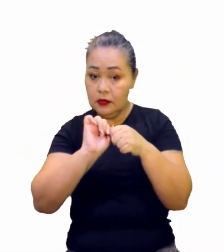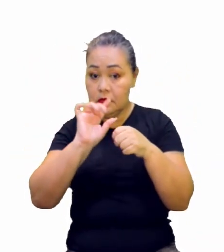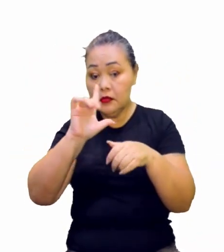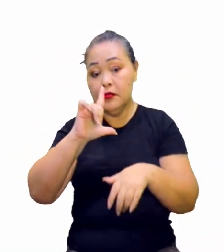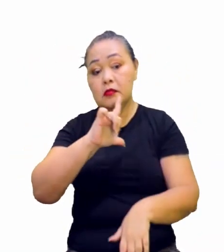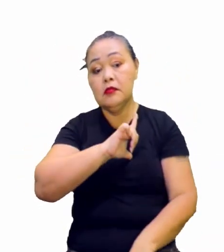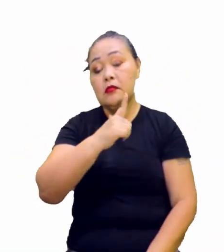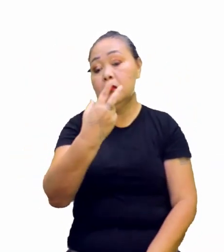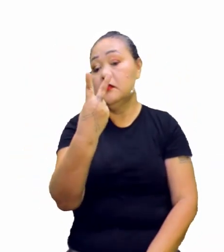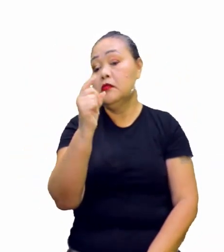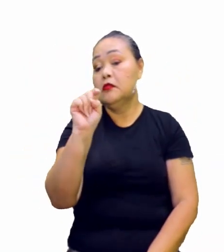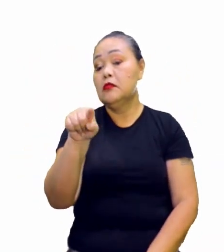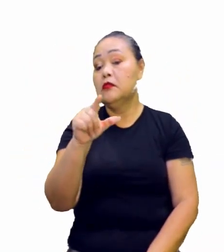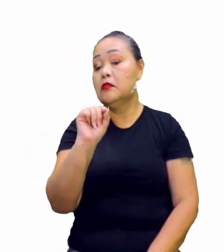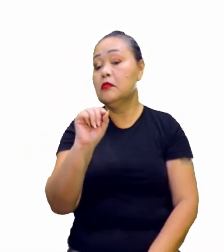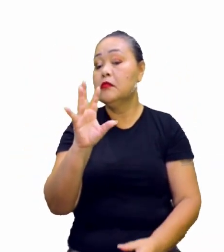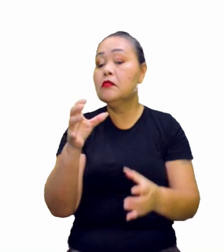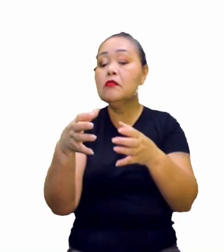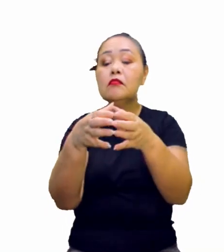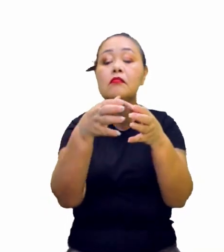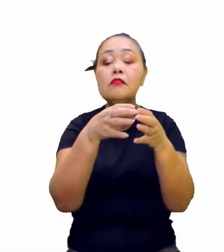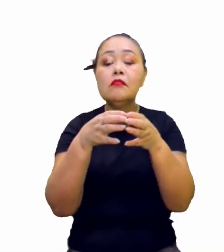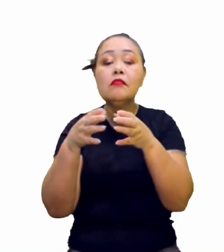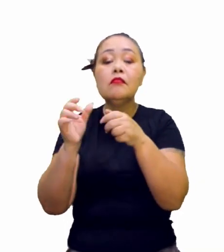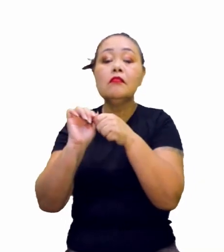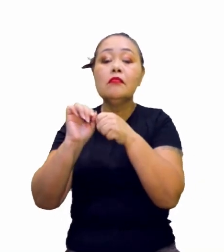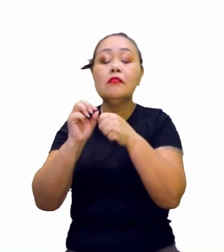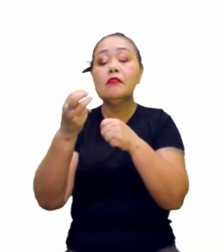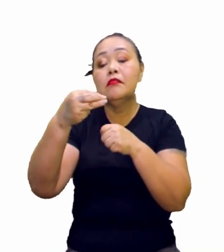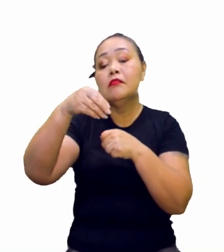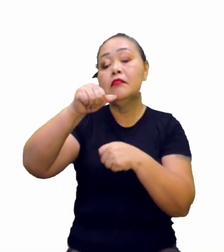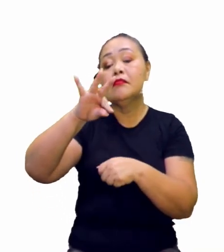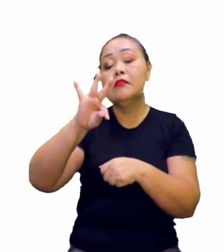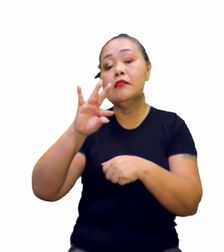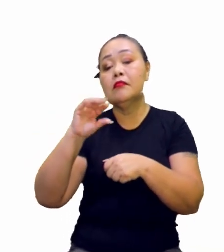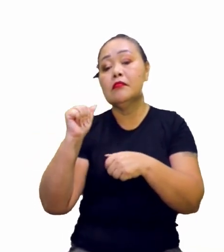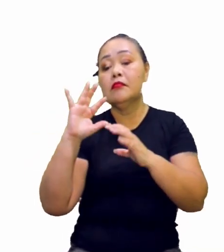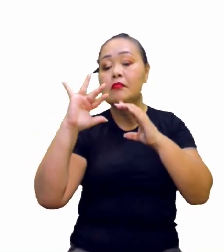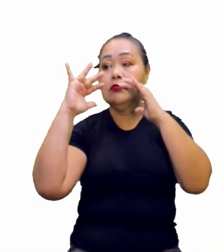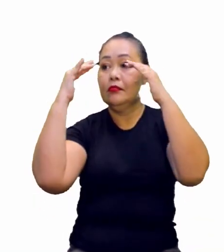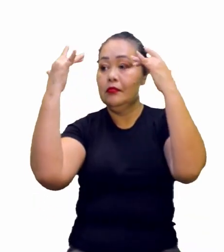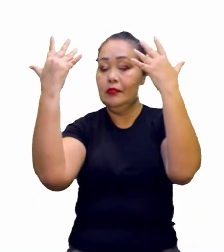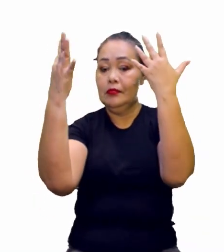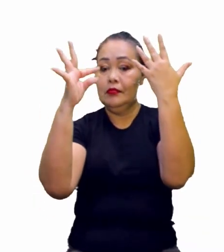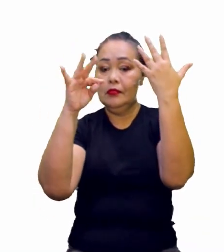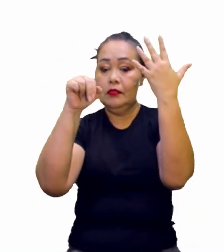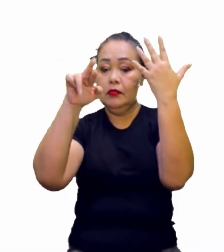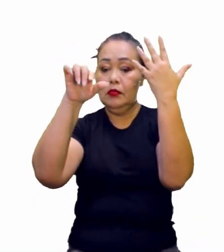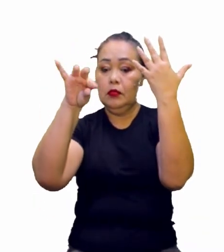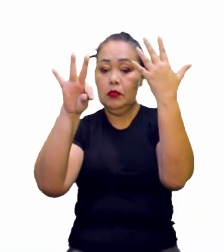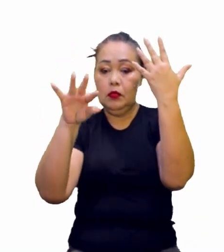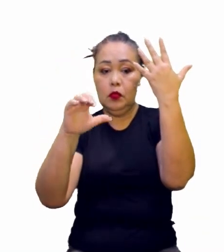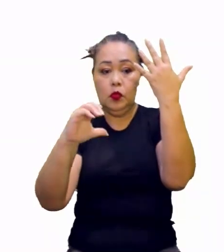do planeta da Mata Atlântica, muito rico em biodiversidade e heterogeneidade também,